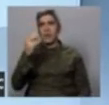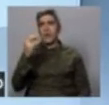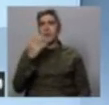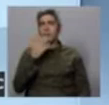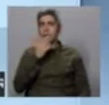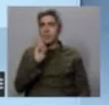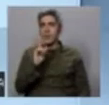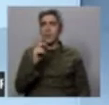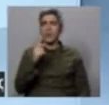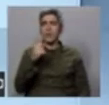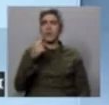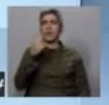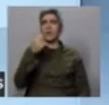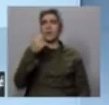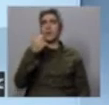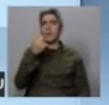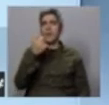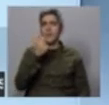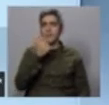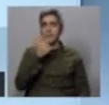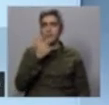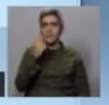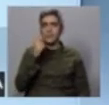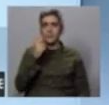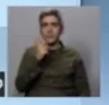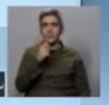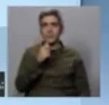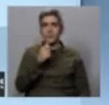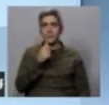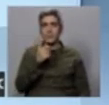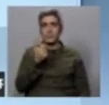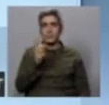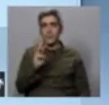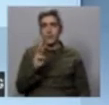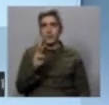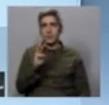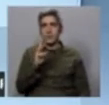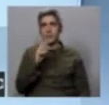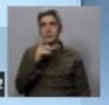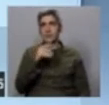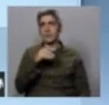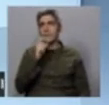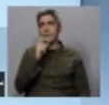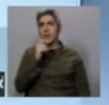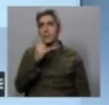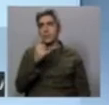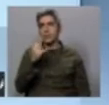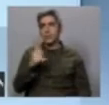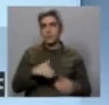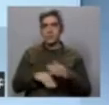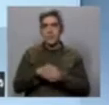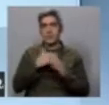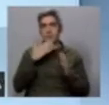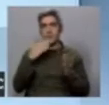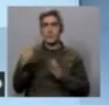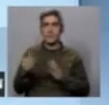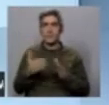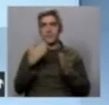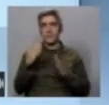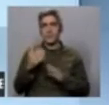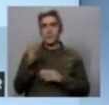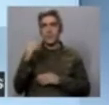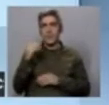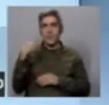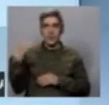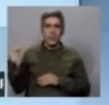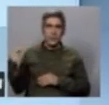para Évora, 25 graus para Beja, para Faro, uma máxima hoje de 22 graus. O vento também aqui do quadrante oeste, em